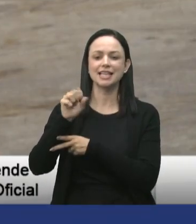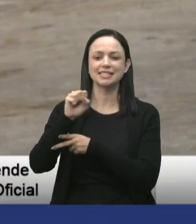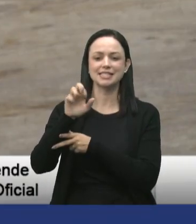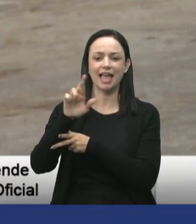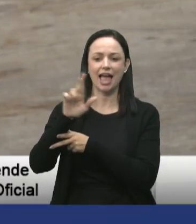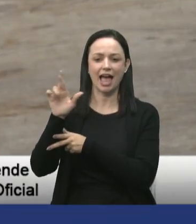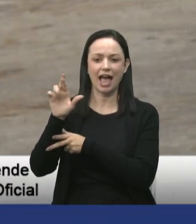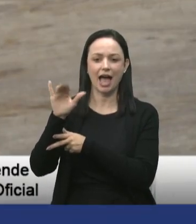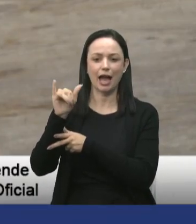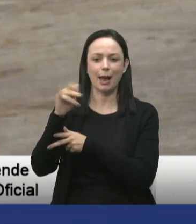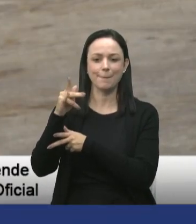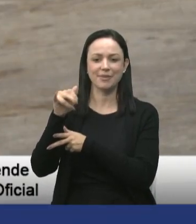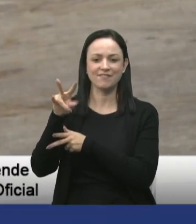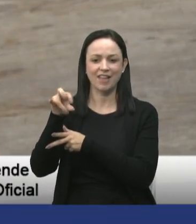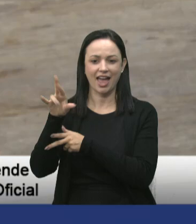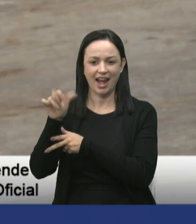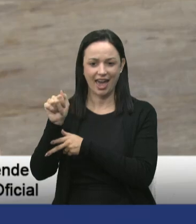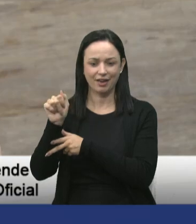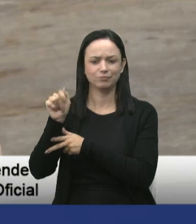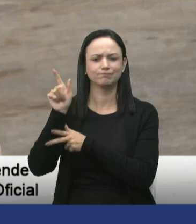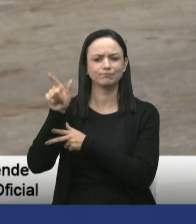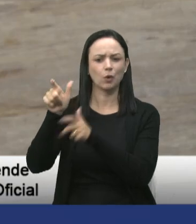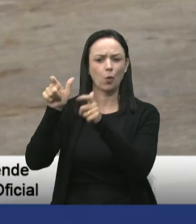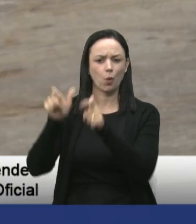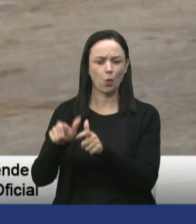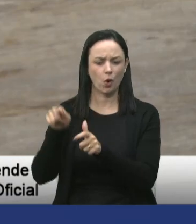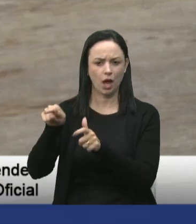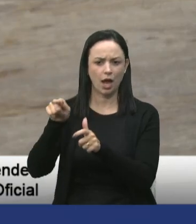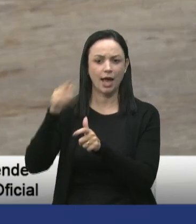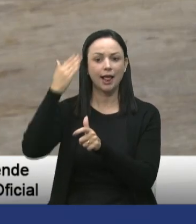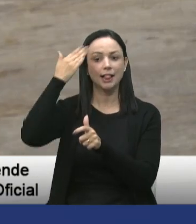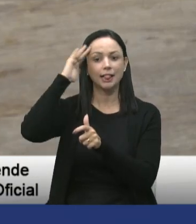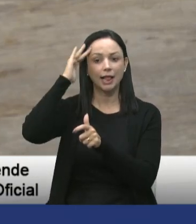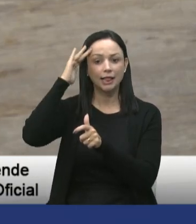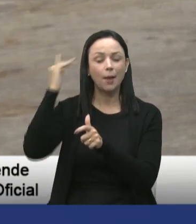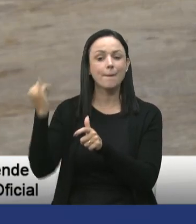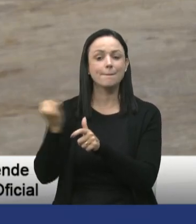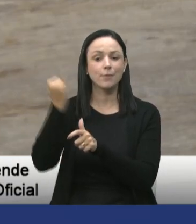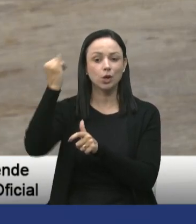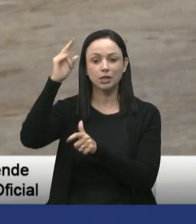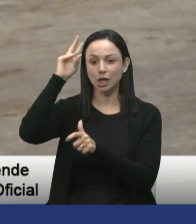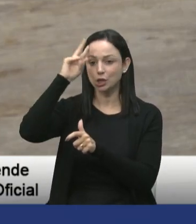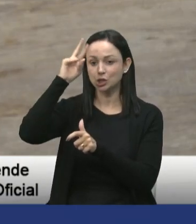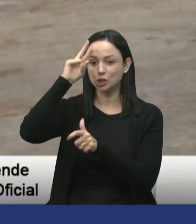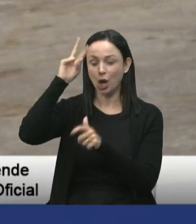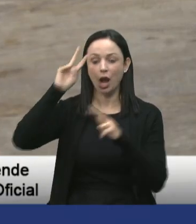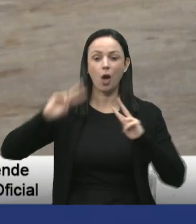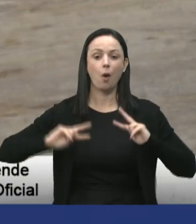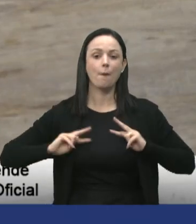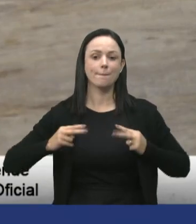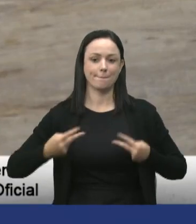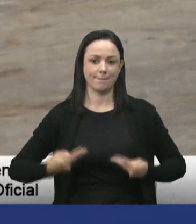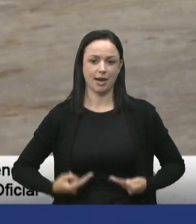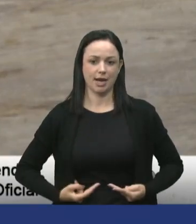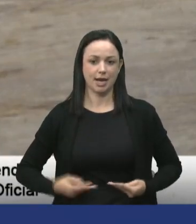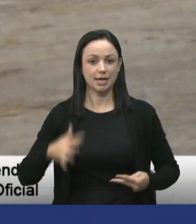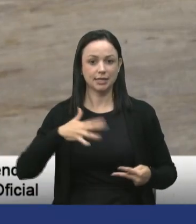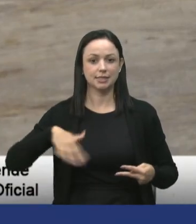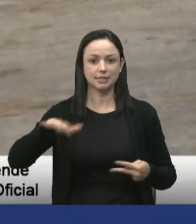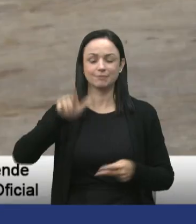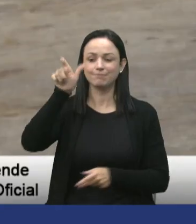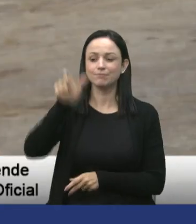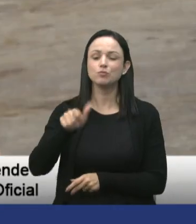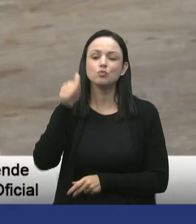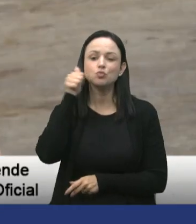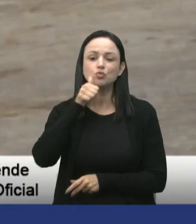então, entendido a importância histórica, humana, para a humanidade, da Jauense